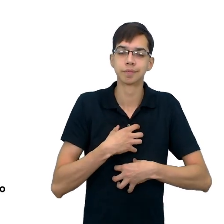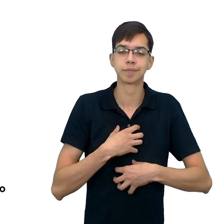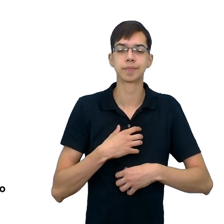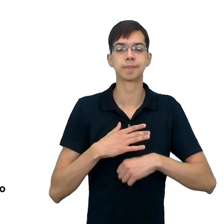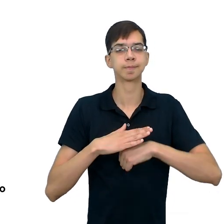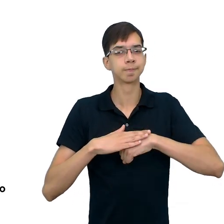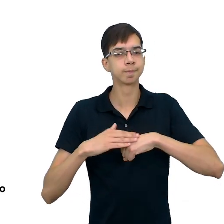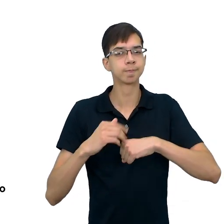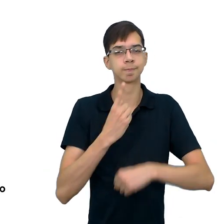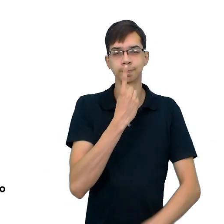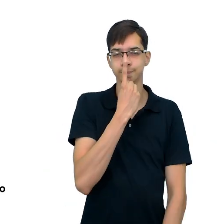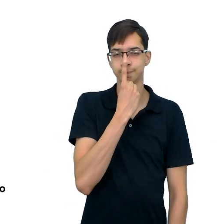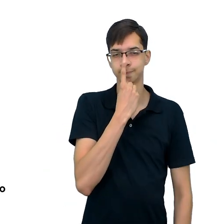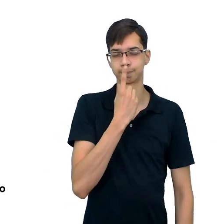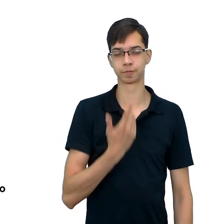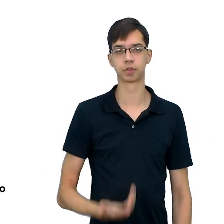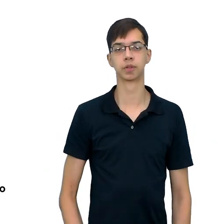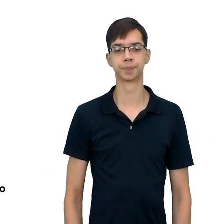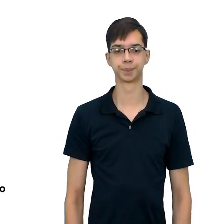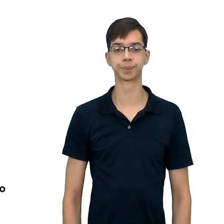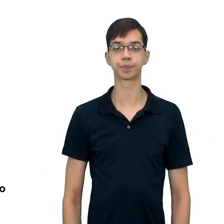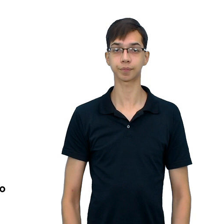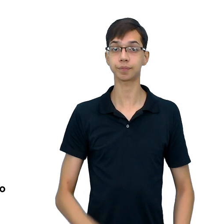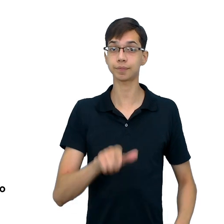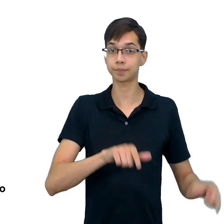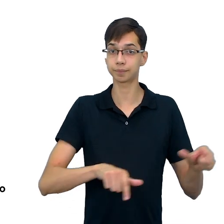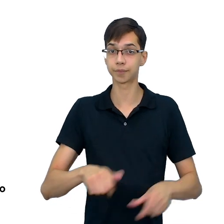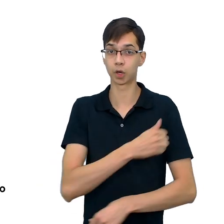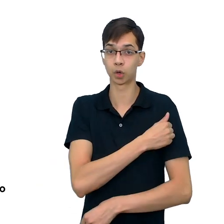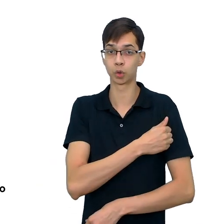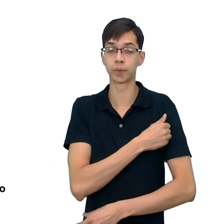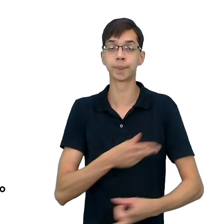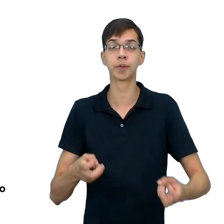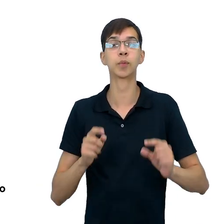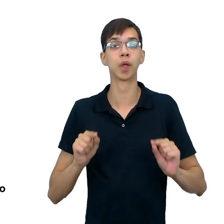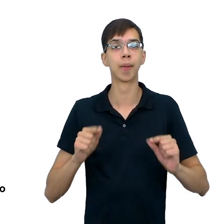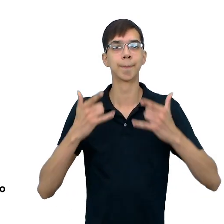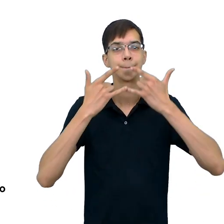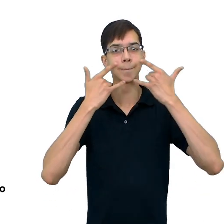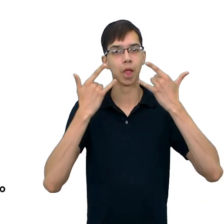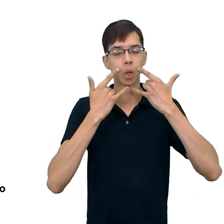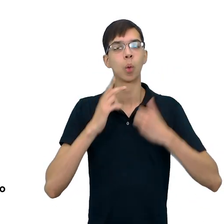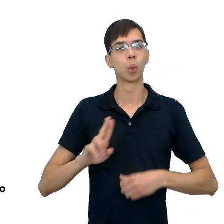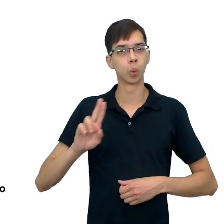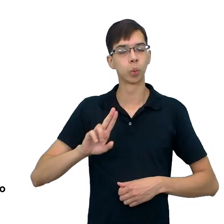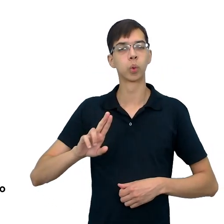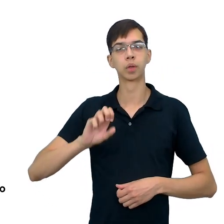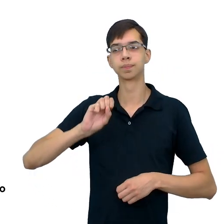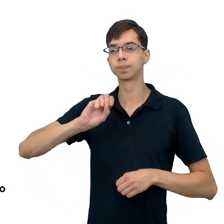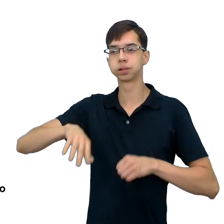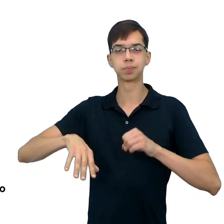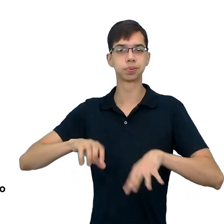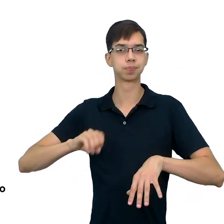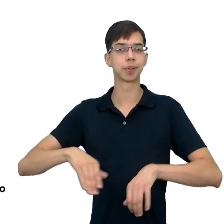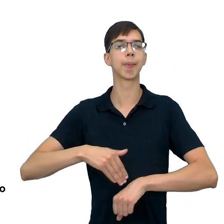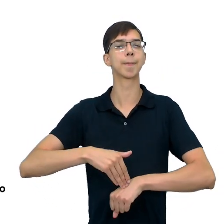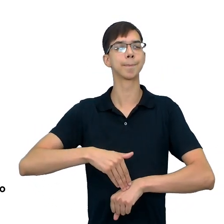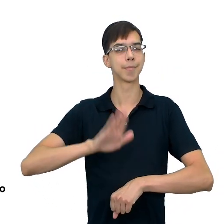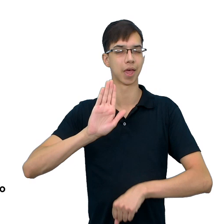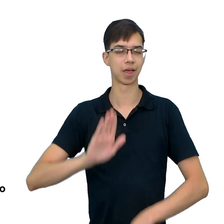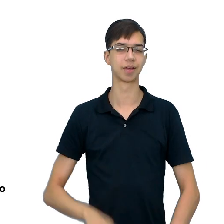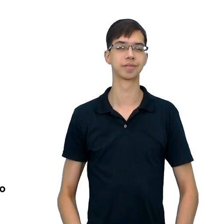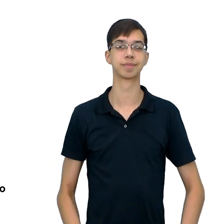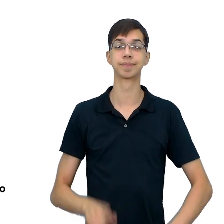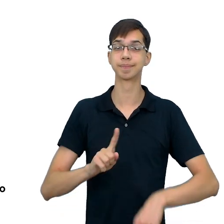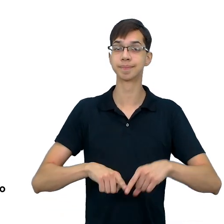sem dúvidas, as pessoas estão usando mais máscaras descartáveis, talvez as pessoas estejam usando mais materiais